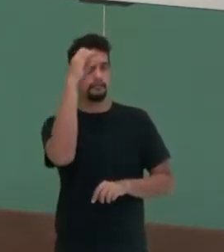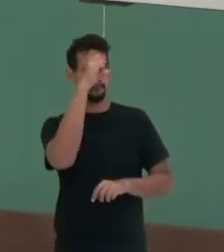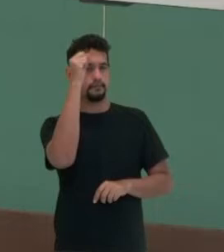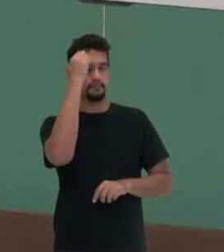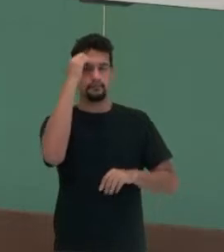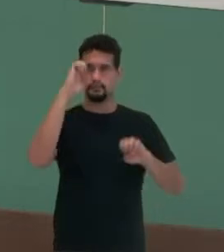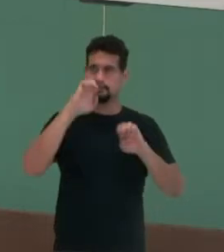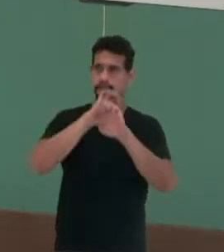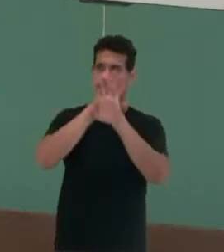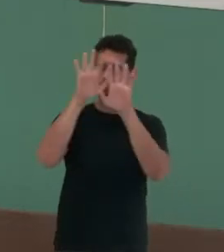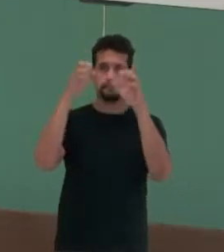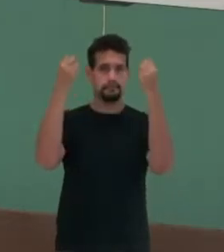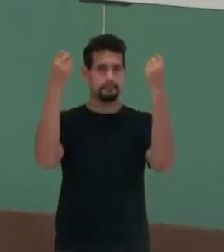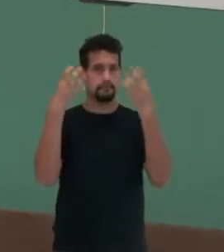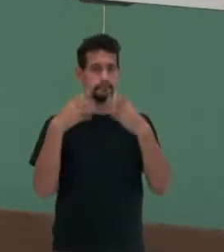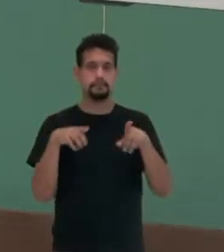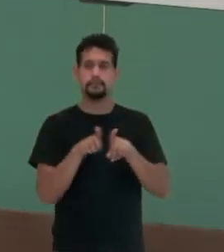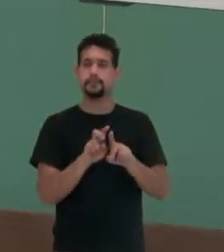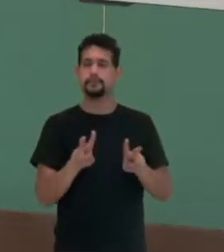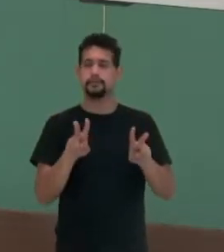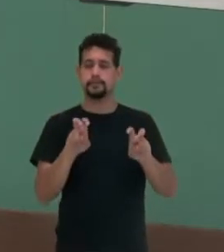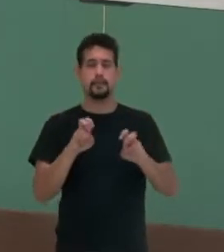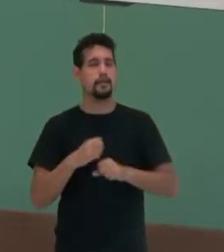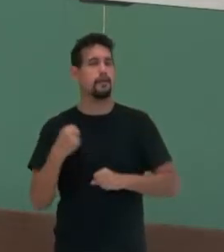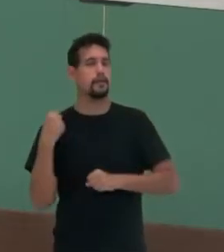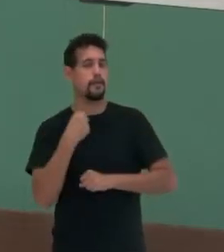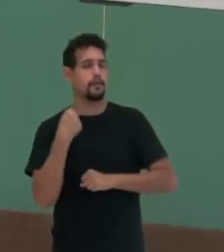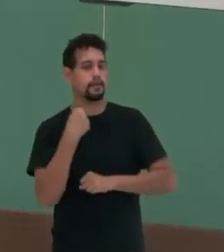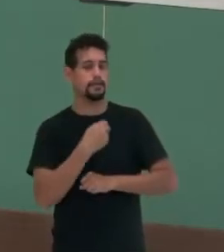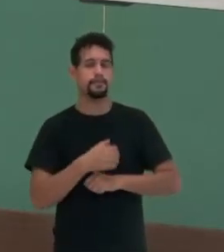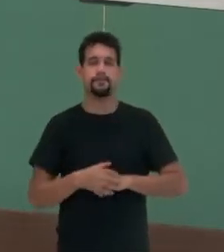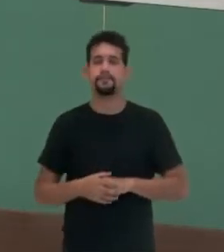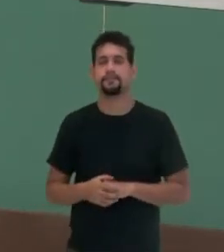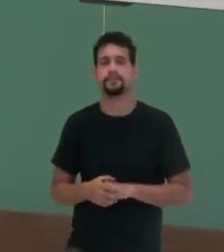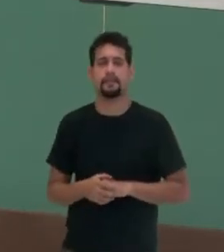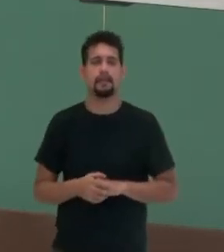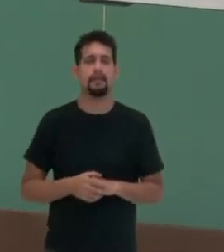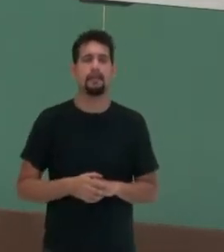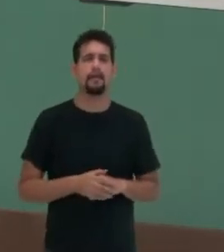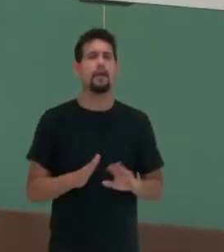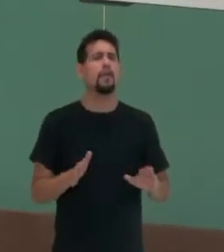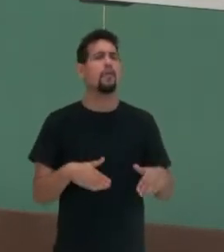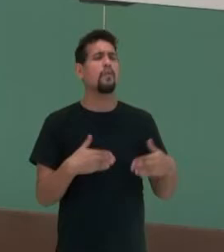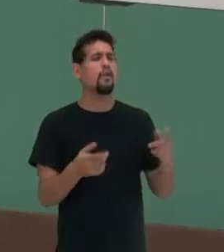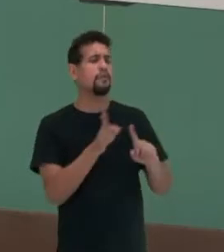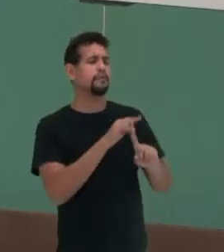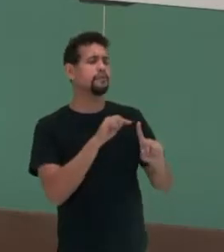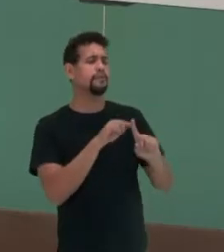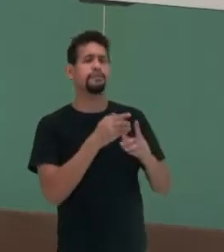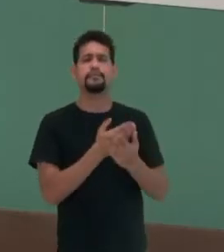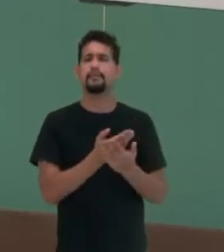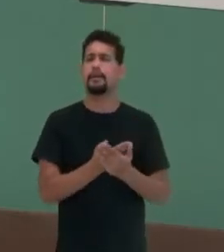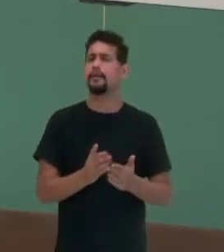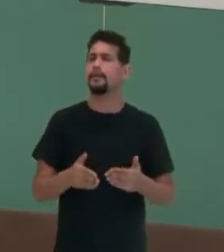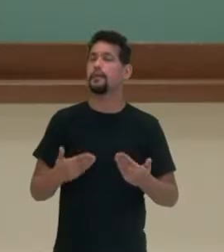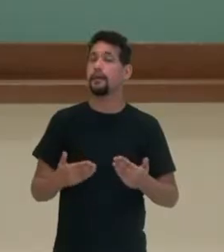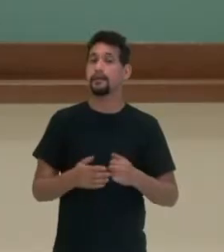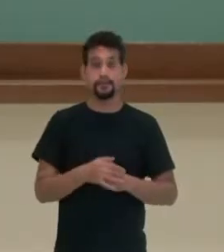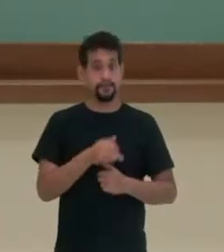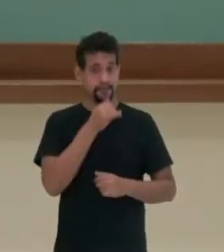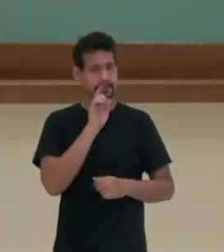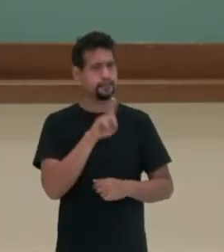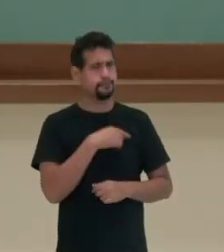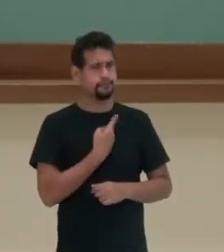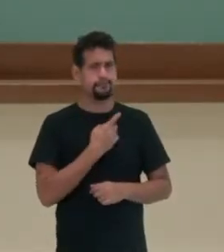mais sobre essa luta. Qual que é o objetivo então da nossa aula? Que vocês, além da gente aprender um